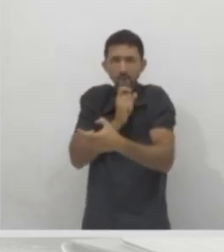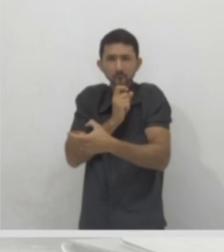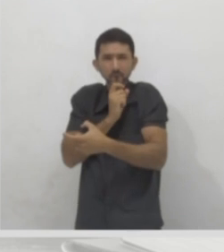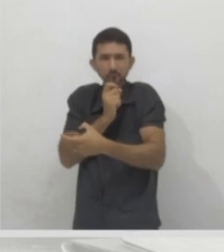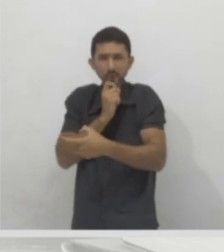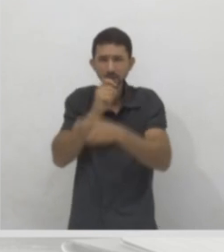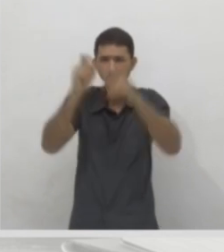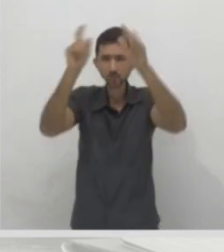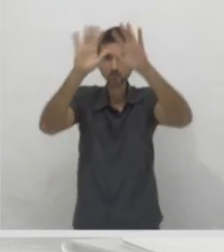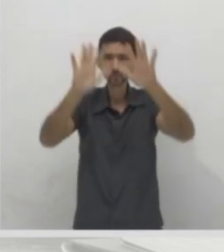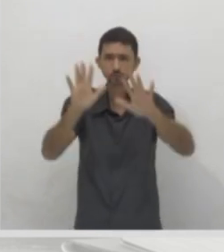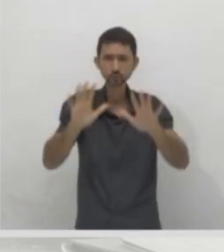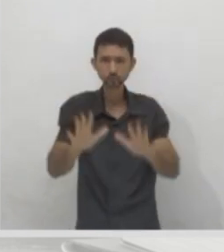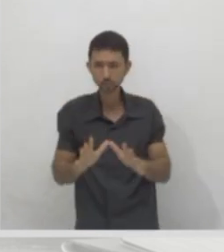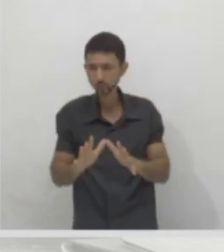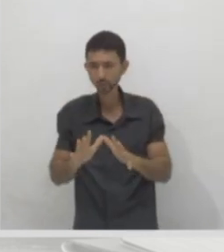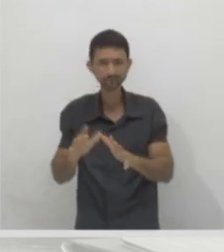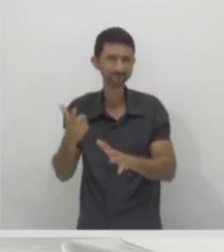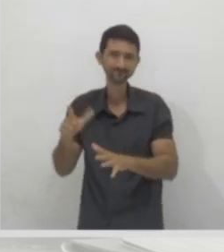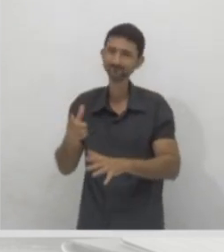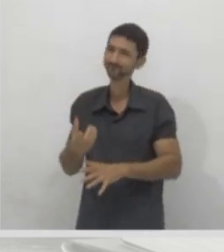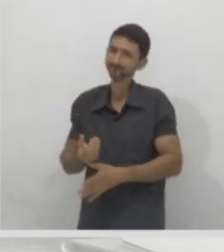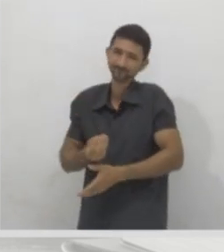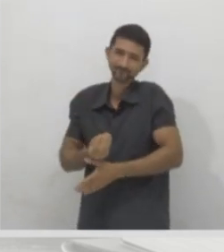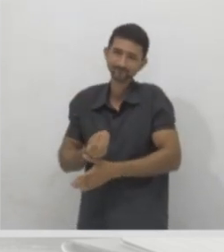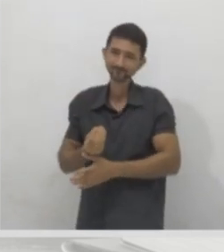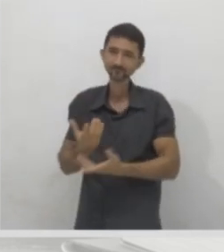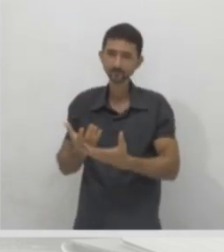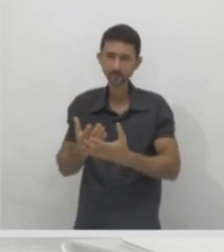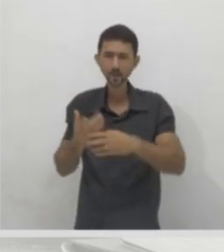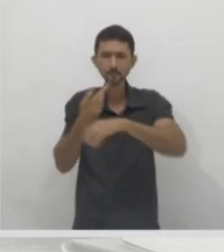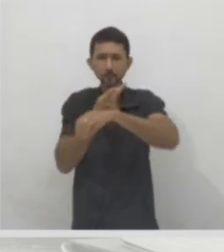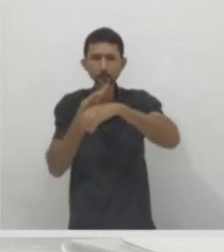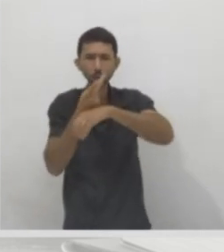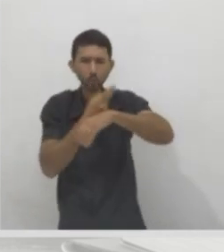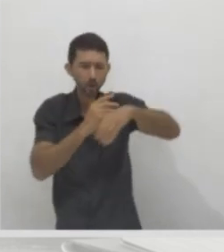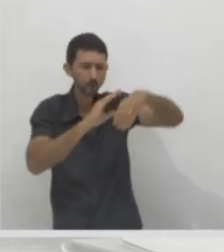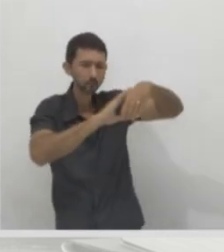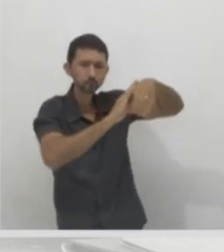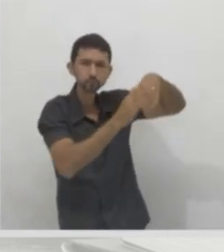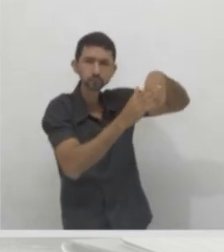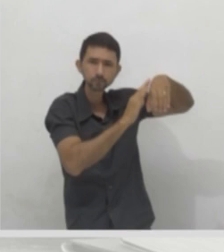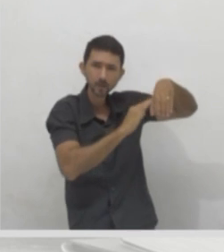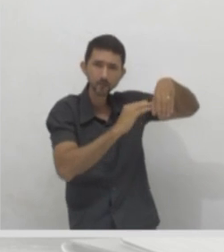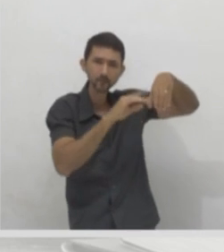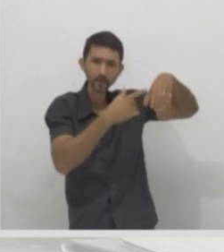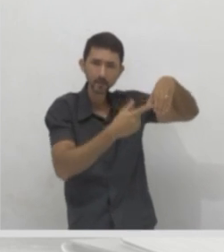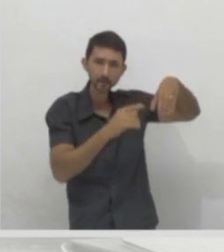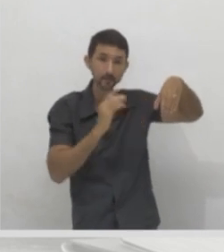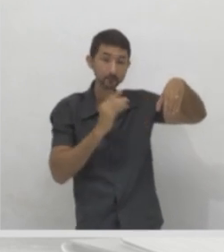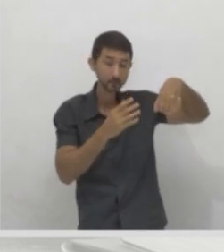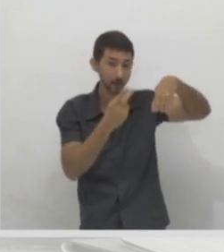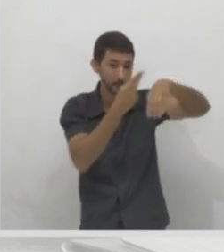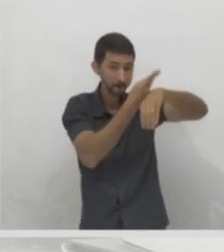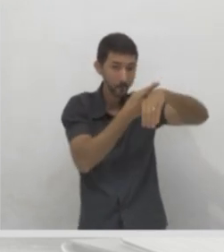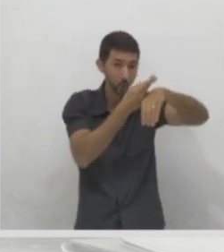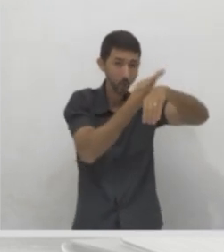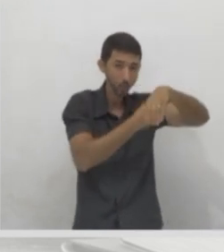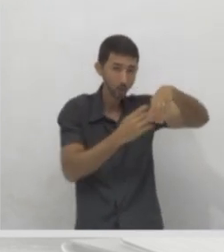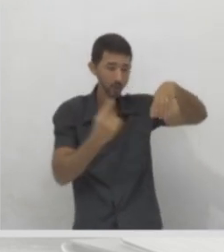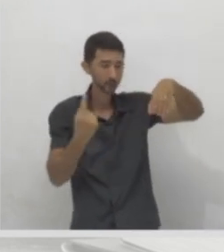onde nevava, não dava para viver ao ar livre. Eles tinham que buscar, se existia ser humano nesse local, eles tinham que